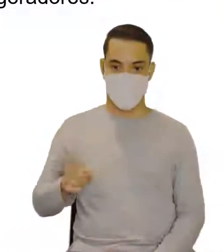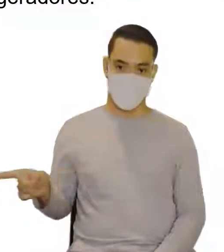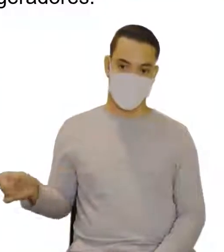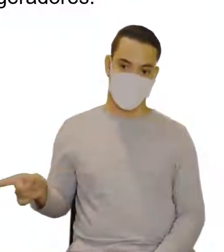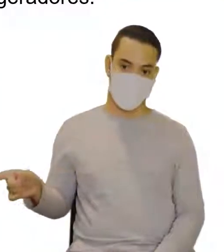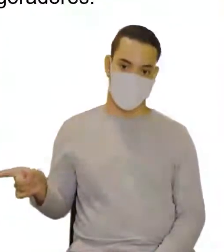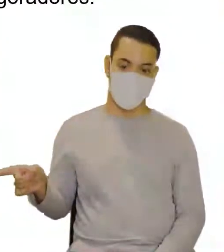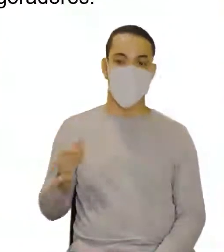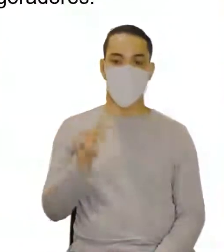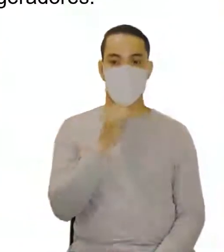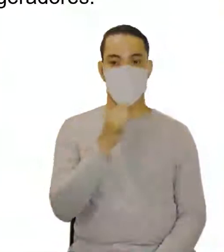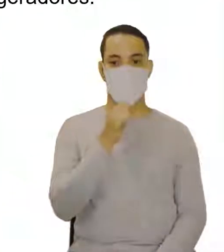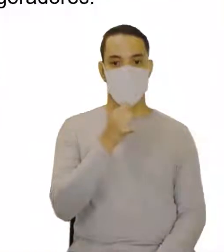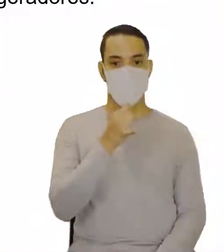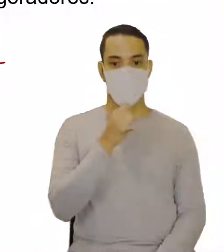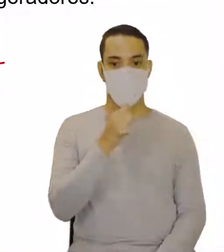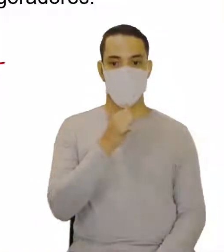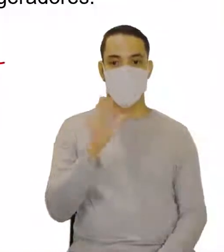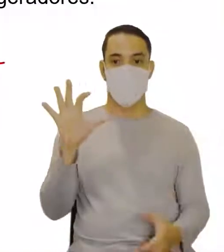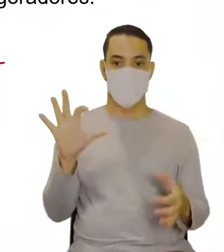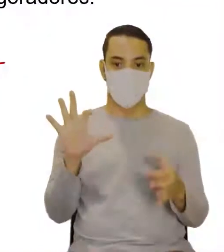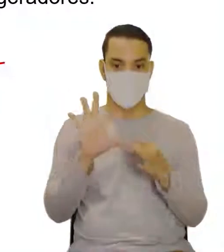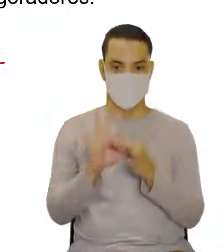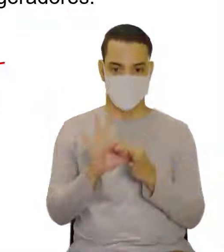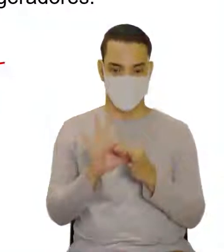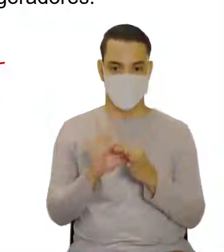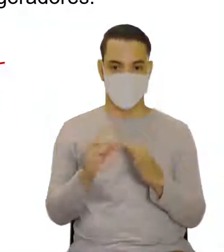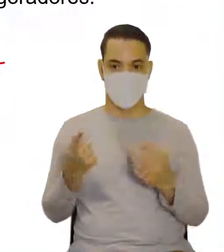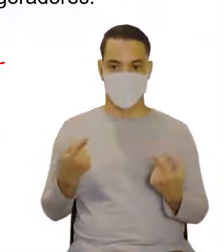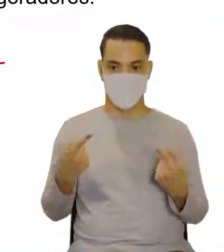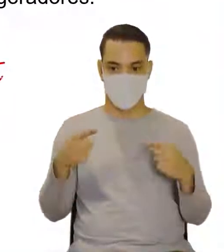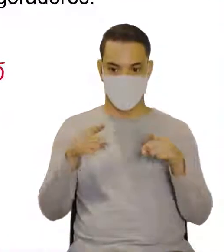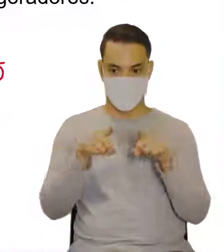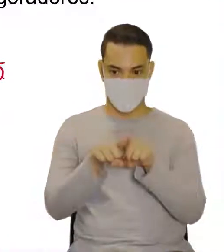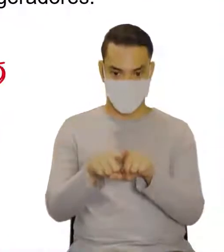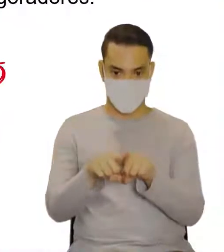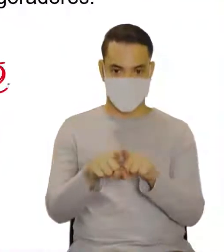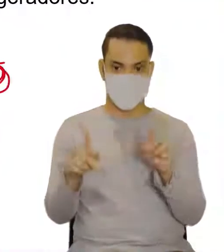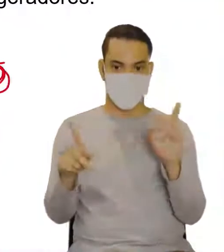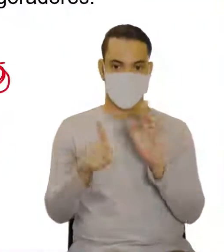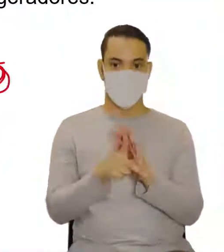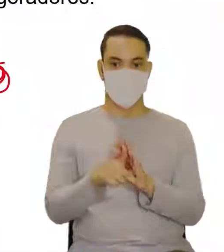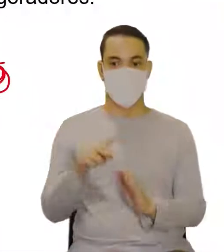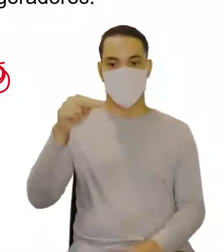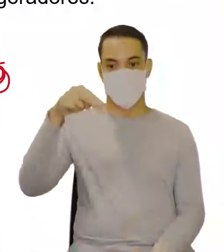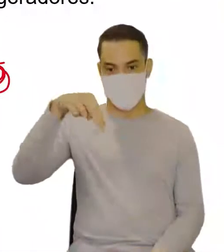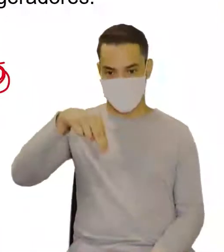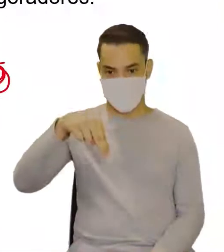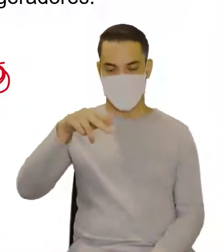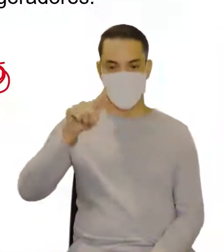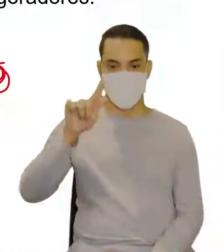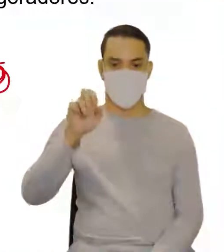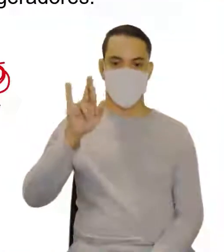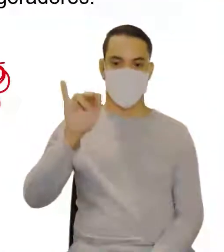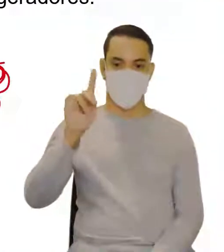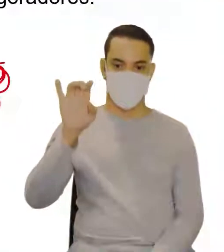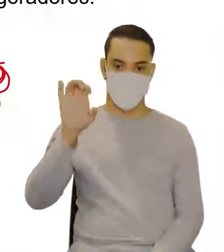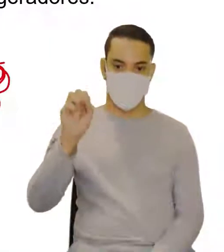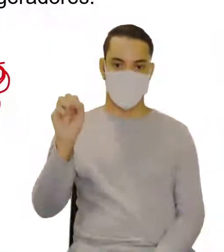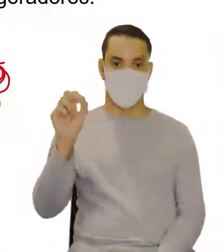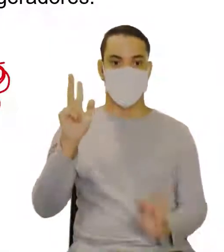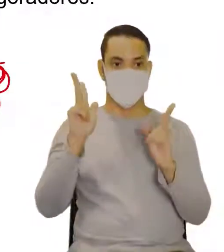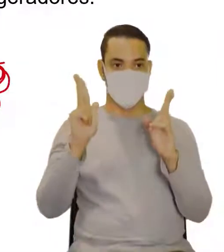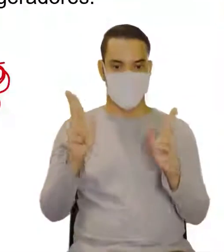No caso da associação em paralelo de N geradores